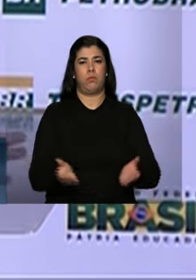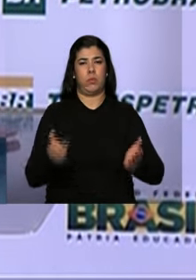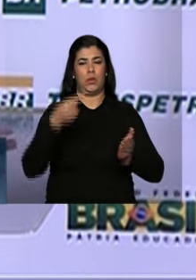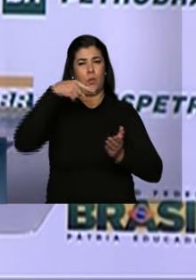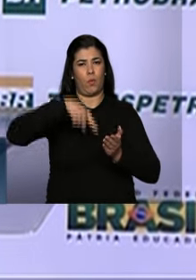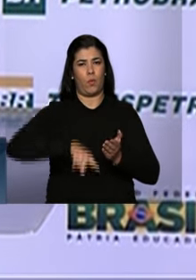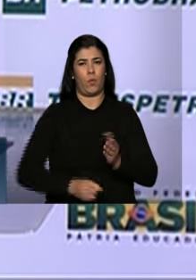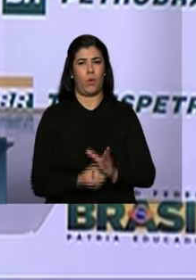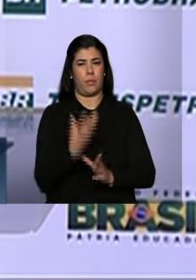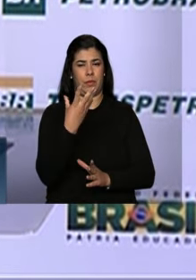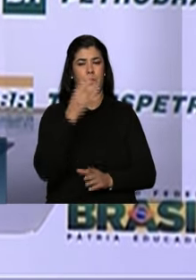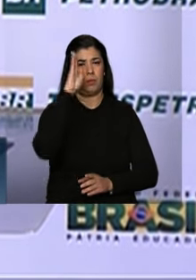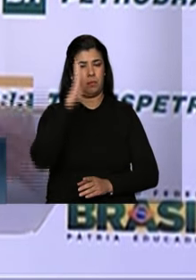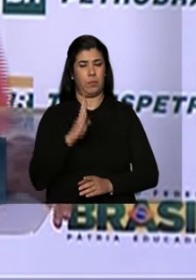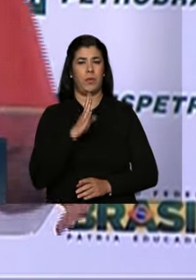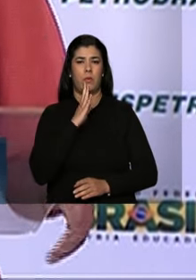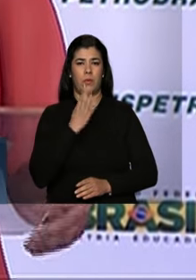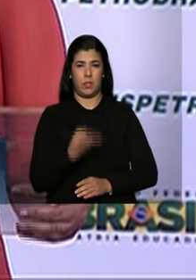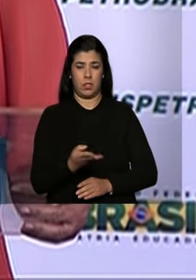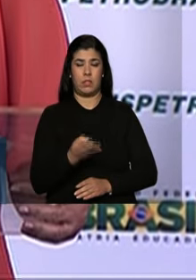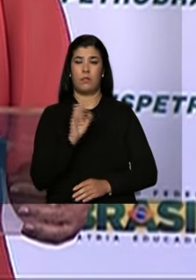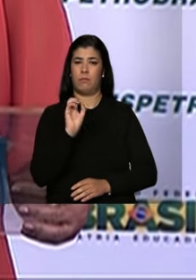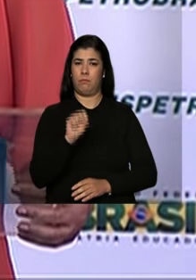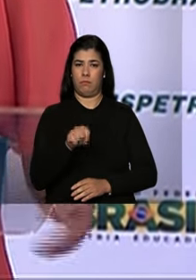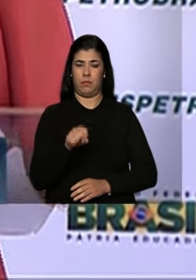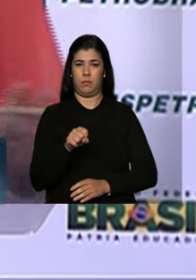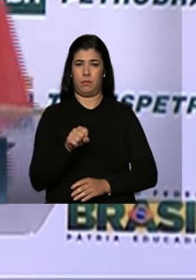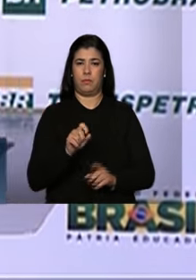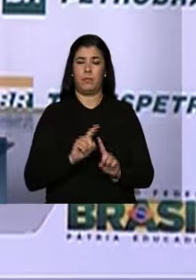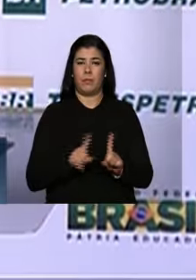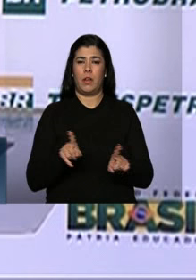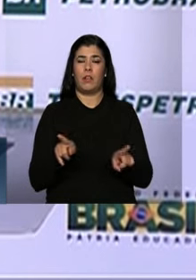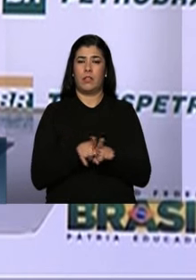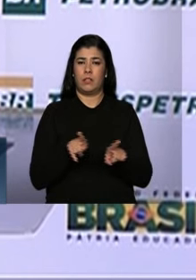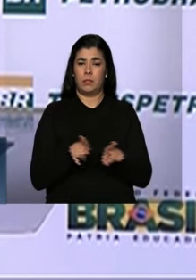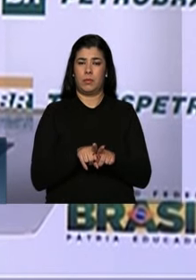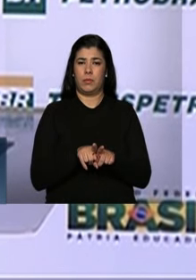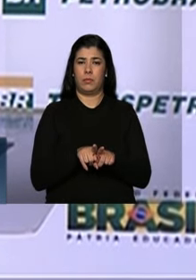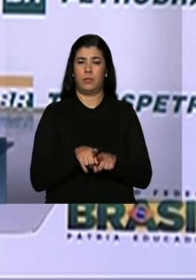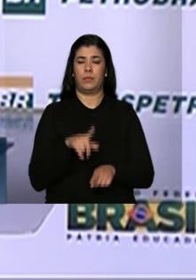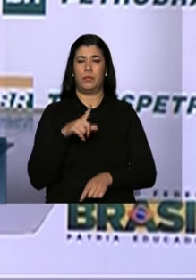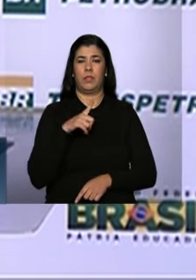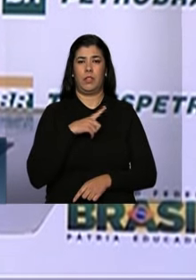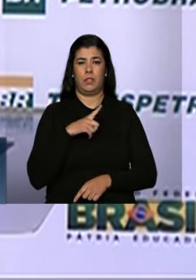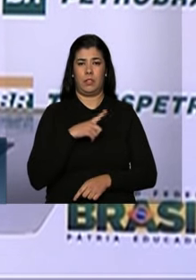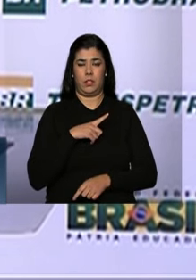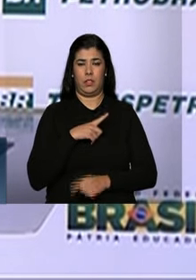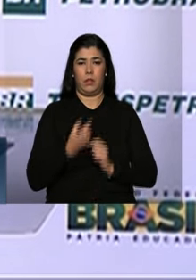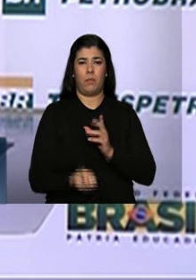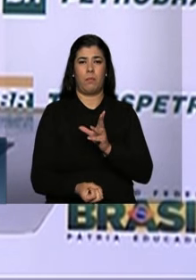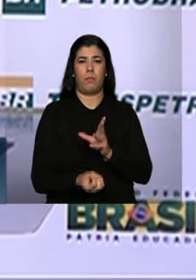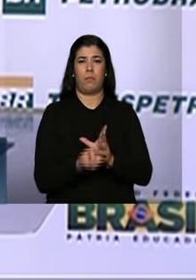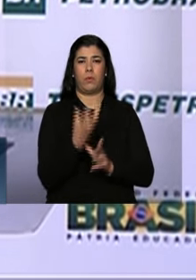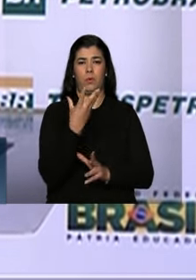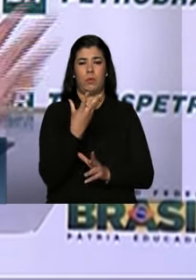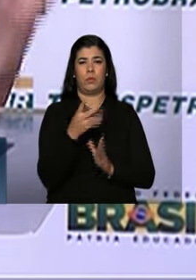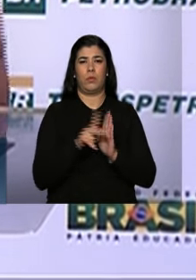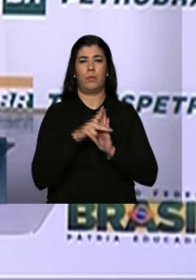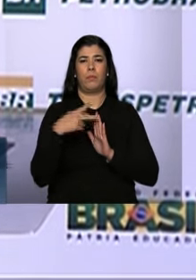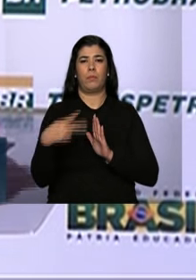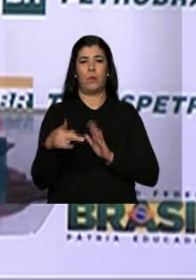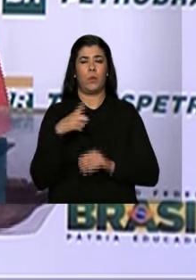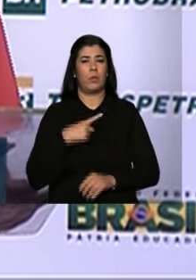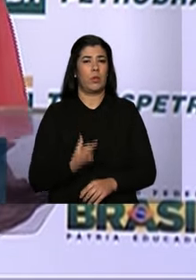conhece. Não só ela conhece, como ela produz